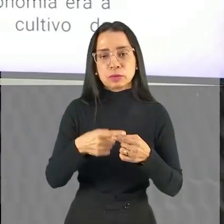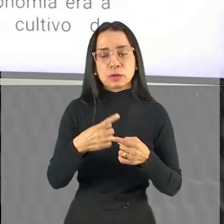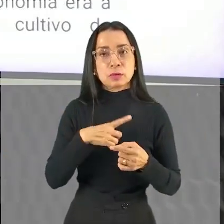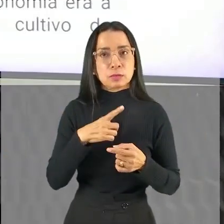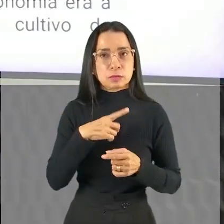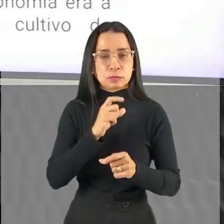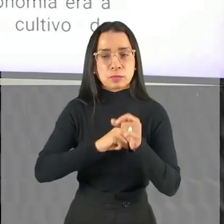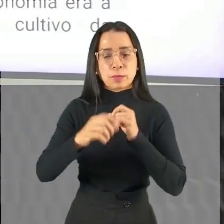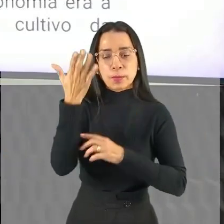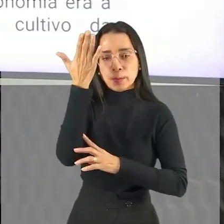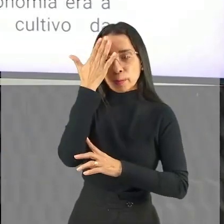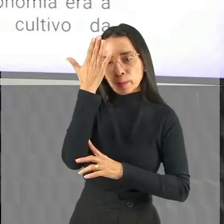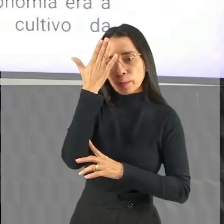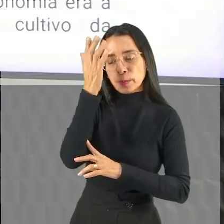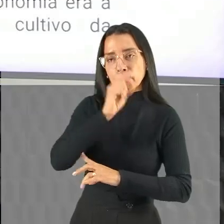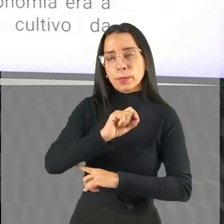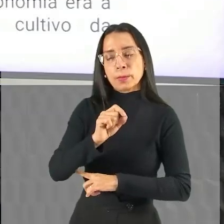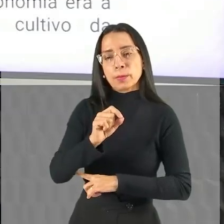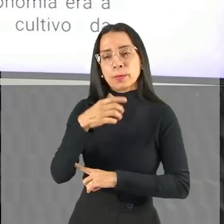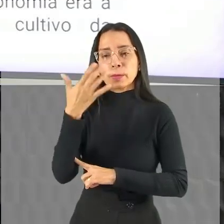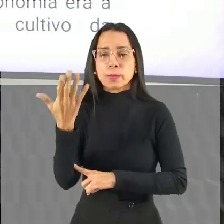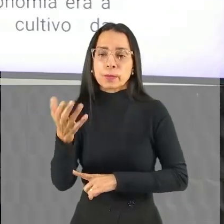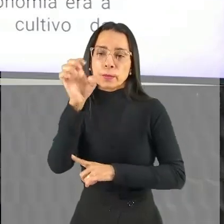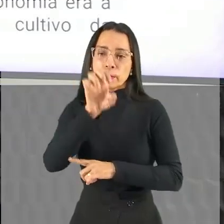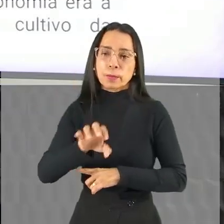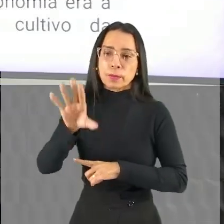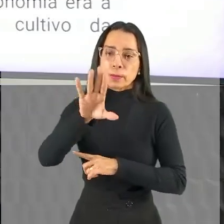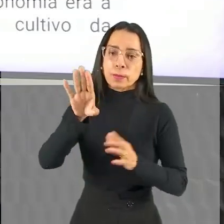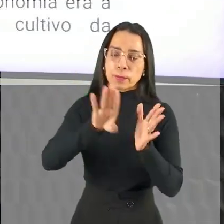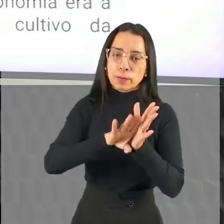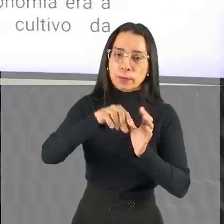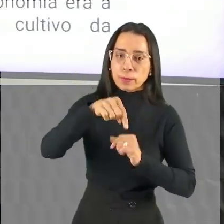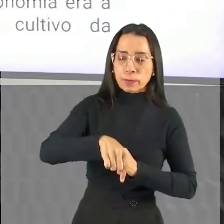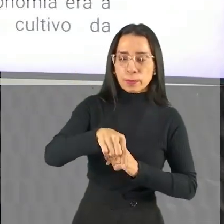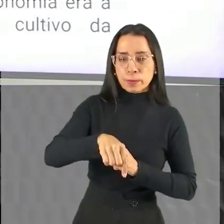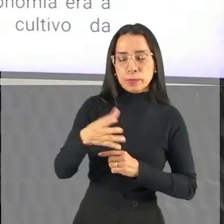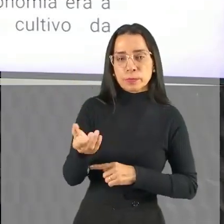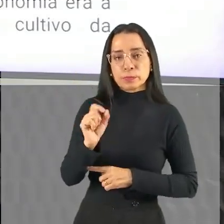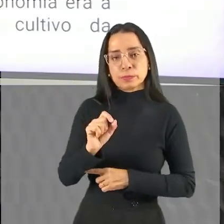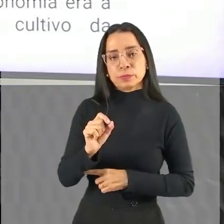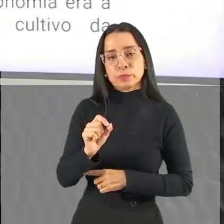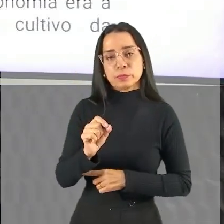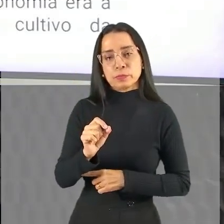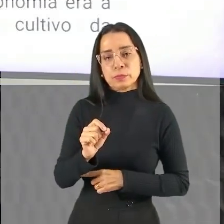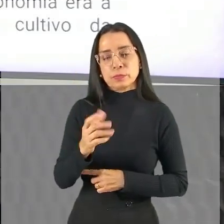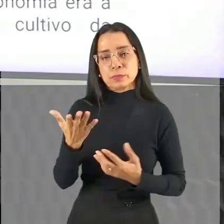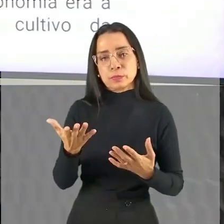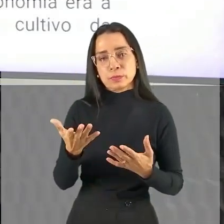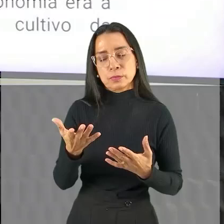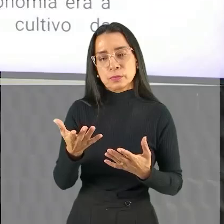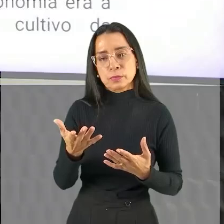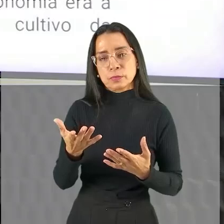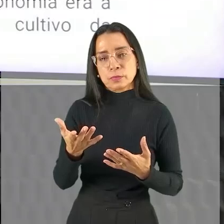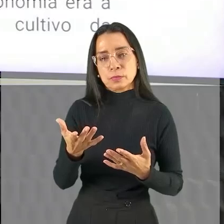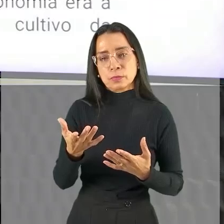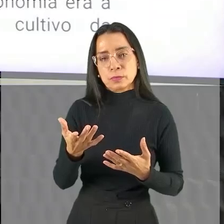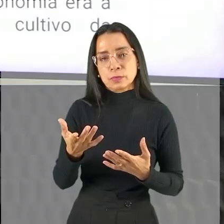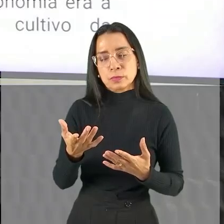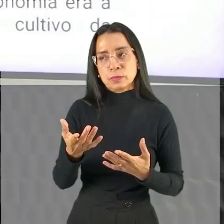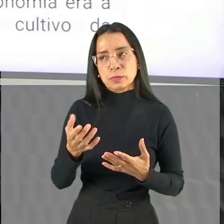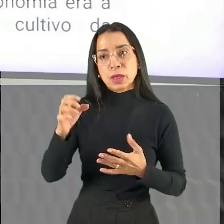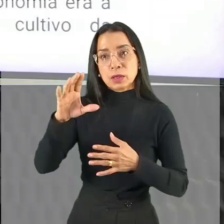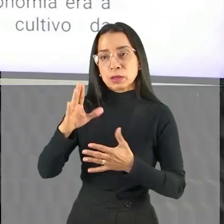que entender que quando os europeus chegam aqui, aí no caso uma boa parte da América são os espanhóis que